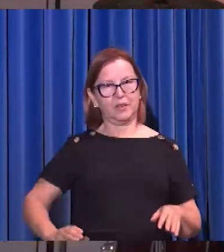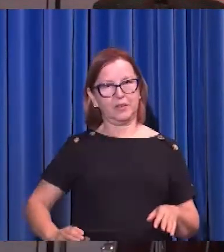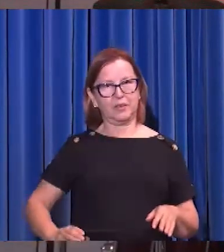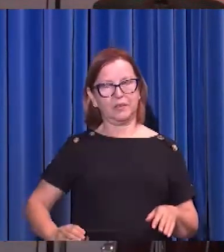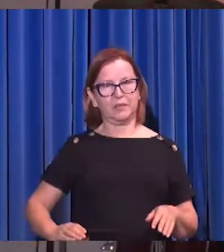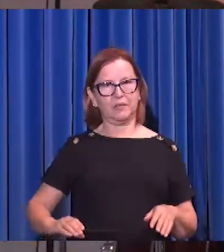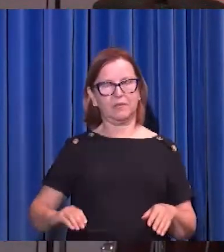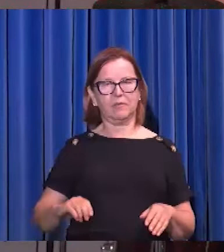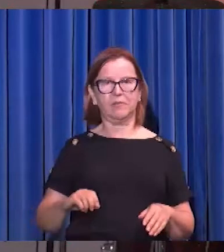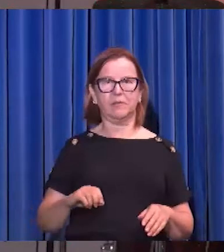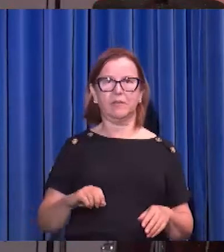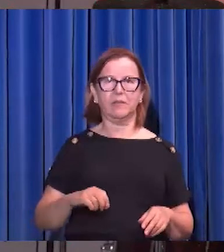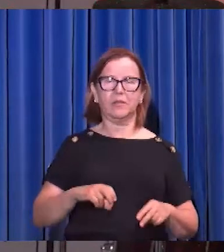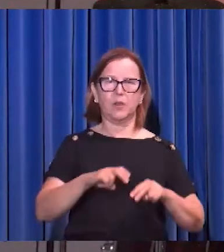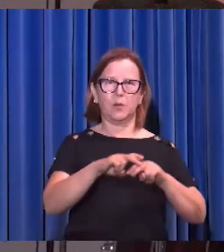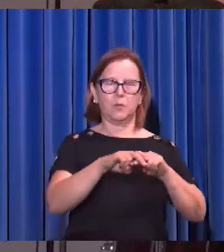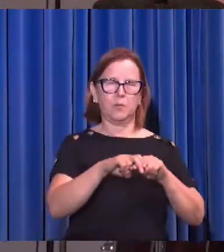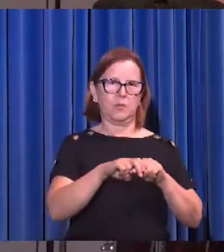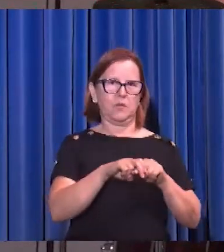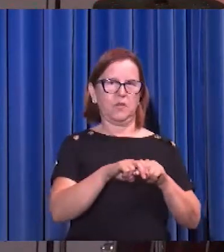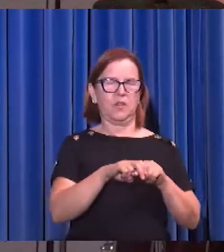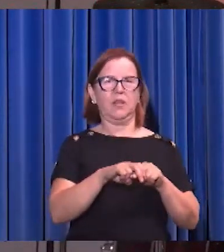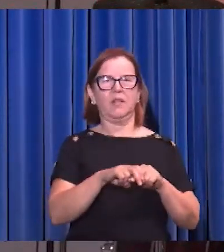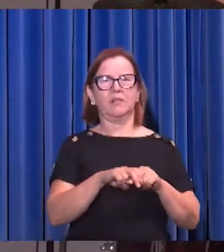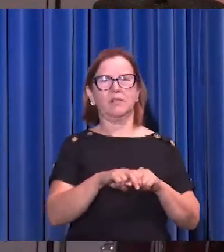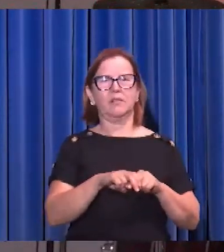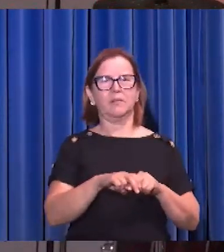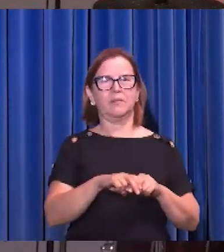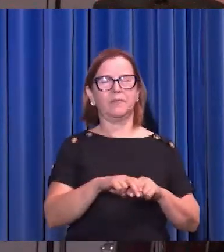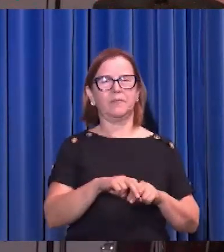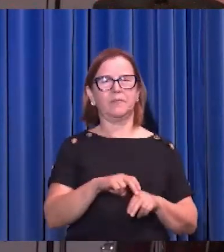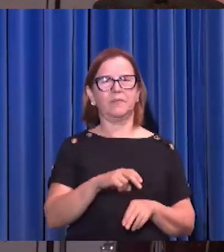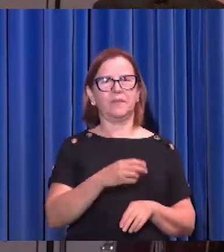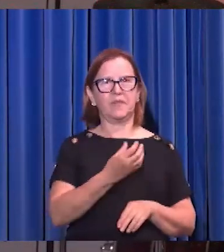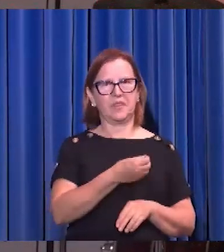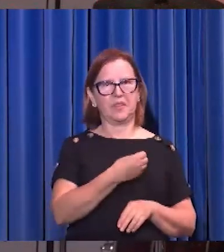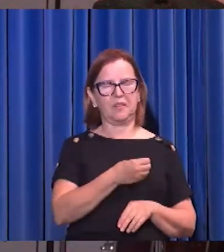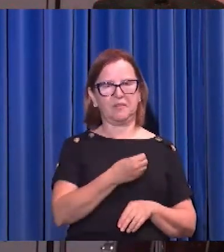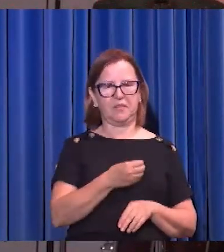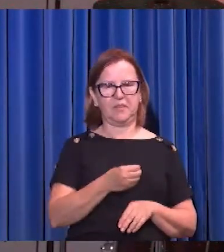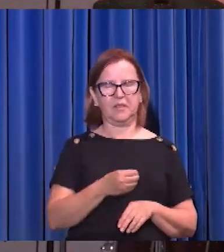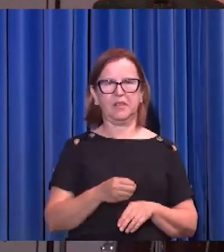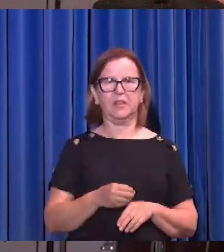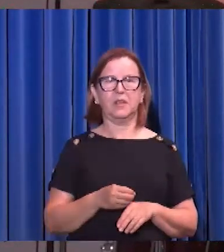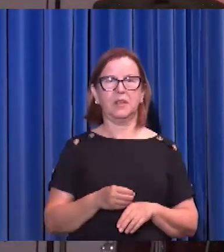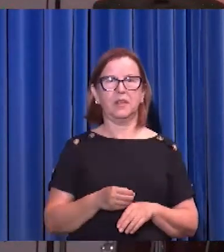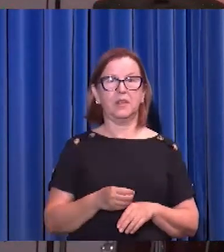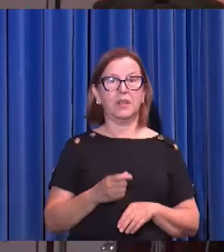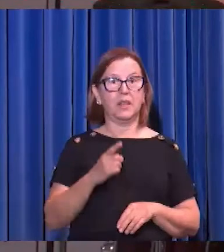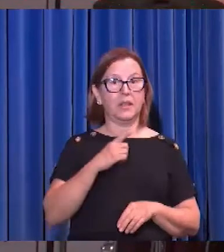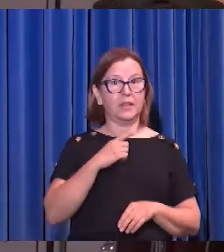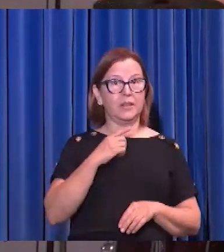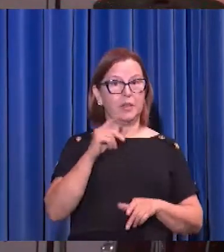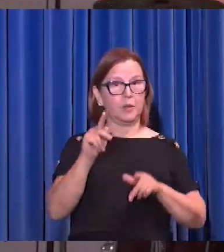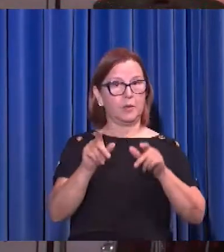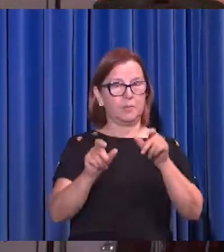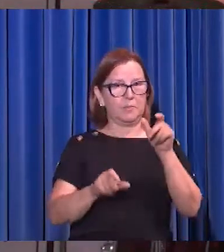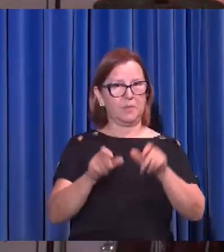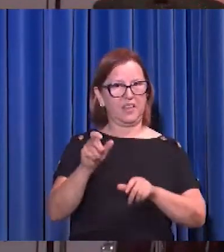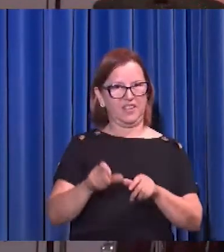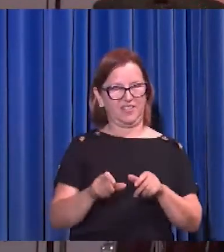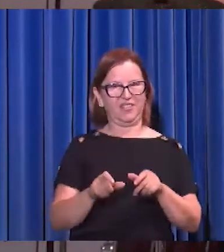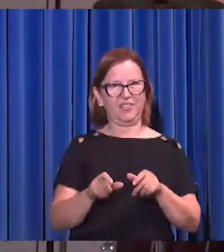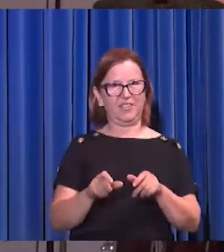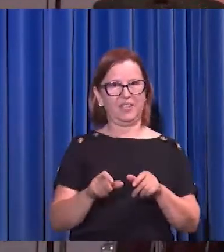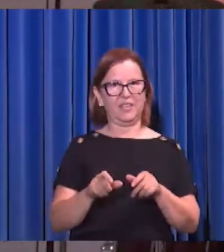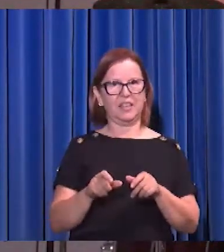padrão de vida, e isso eu até reconheço, muitas pessoas que se dizem cristãs têm um estilo de vida tão parecido com o do